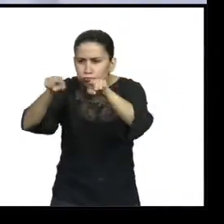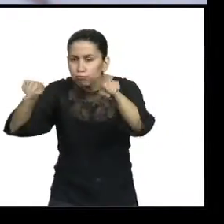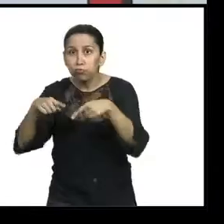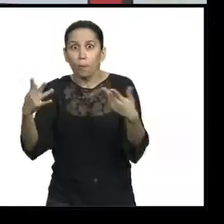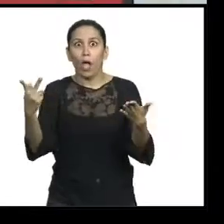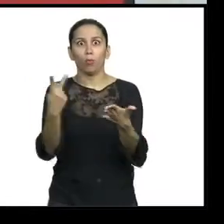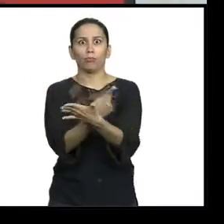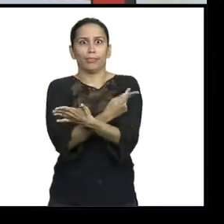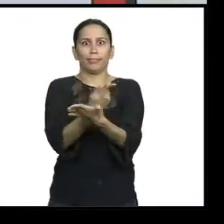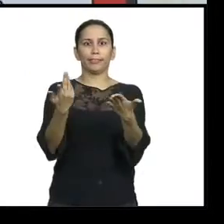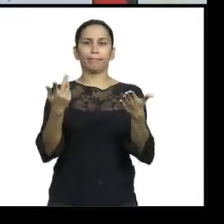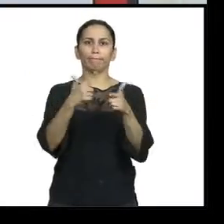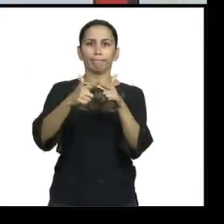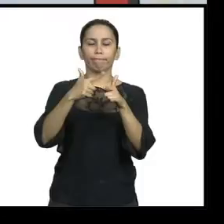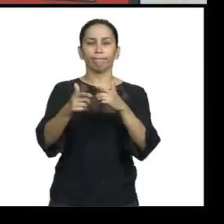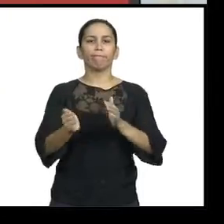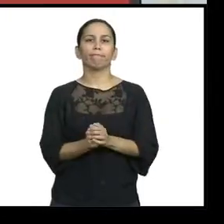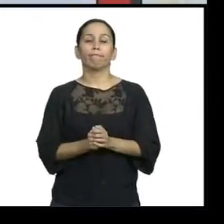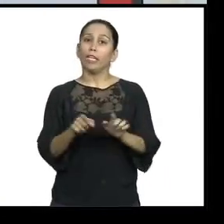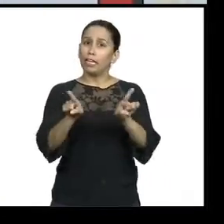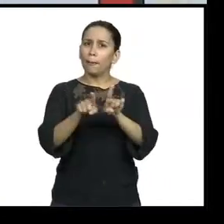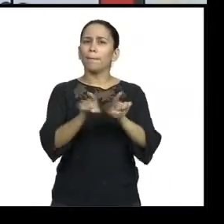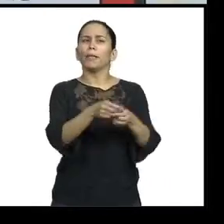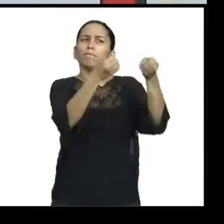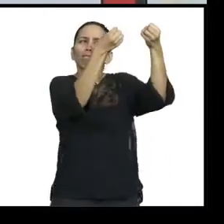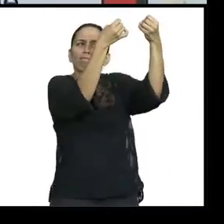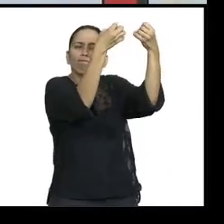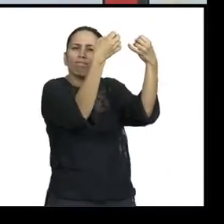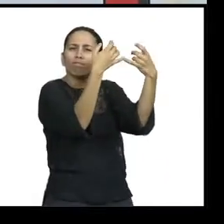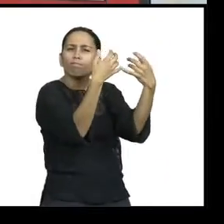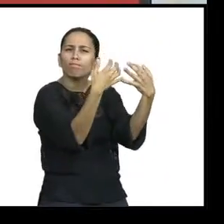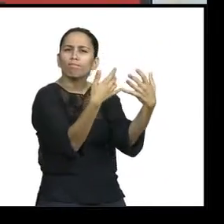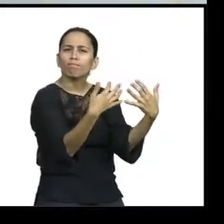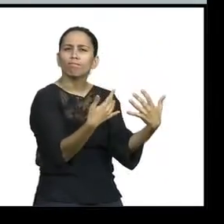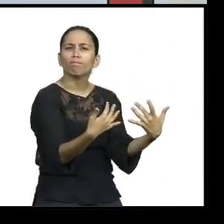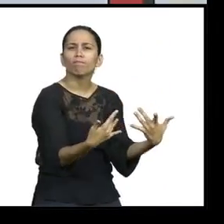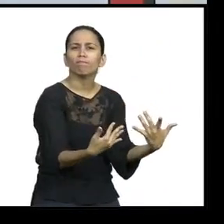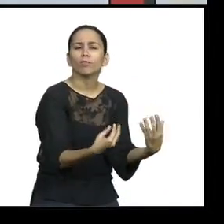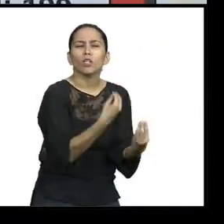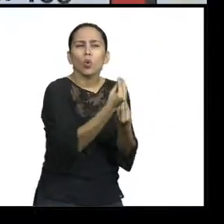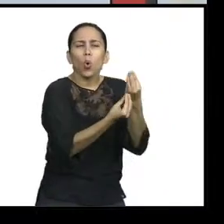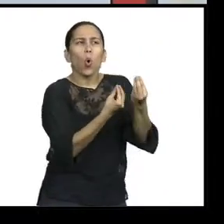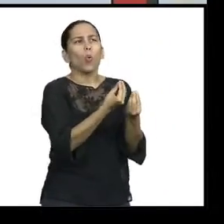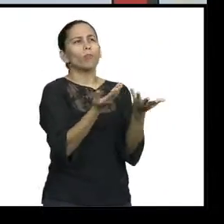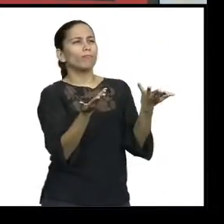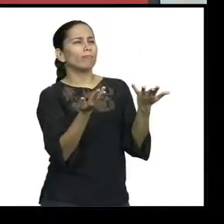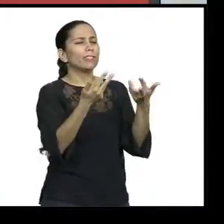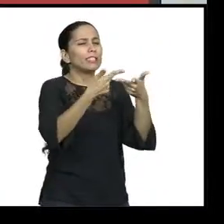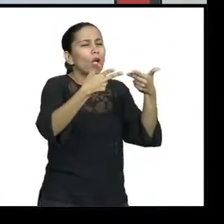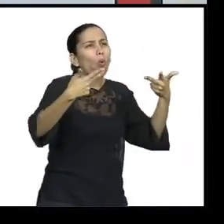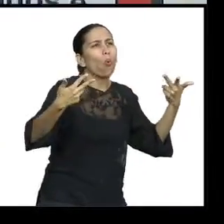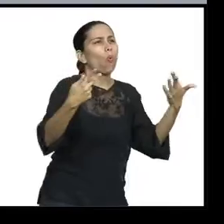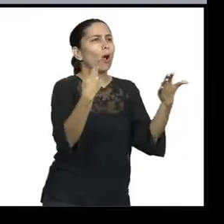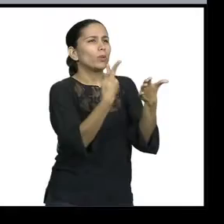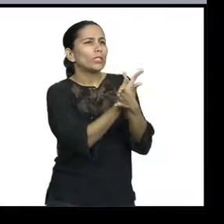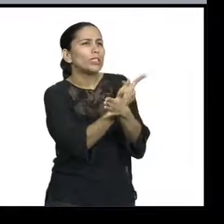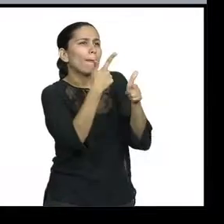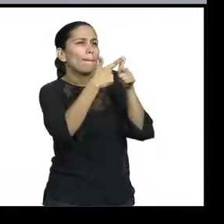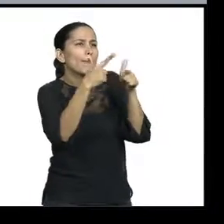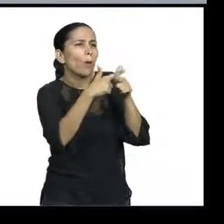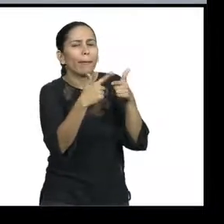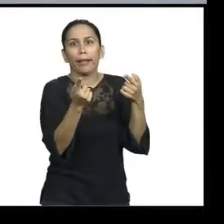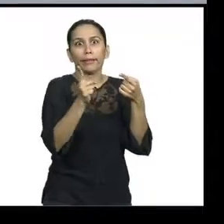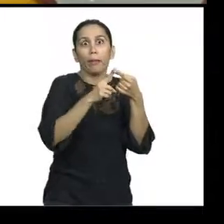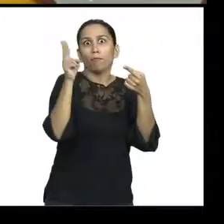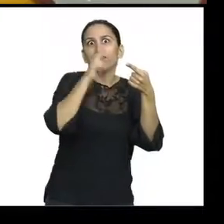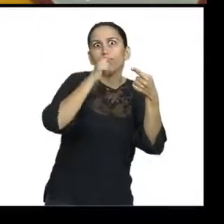risco, além da descrição das medidas necessárias para cada situação, a definição dos procedimentos de emergência, como